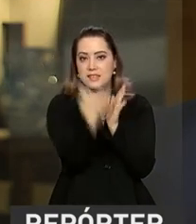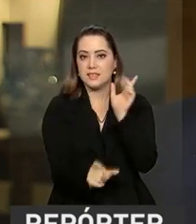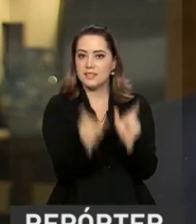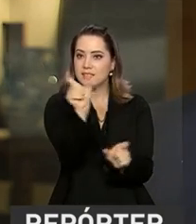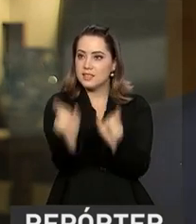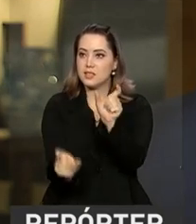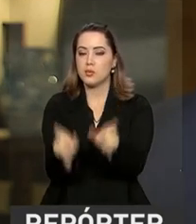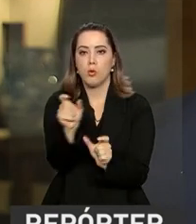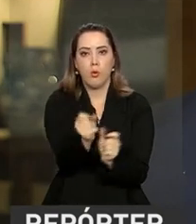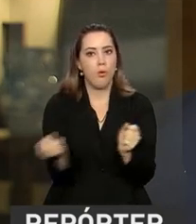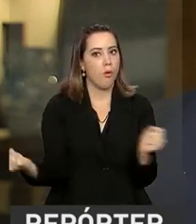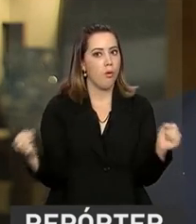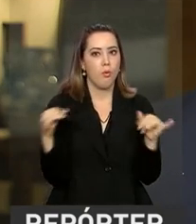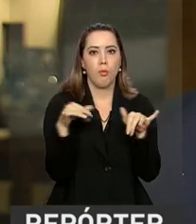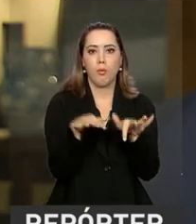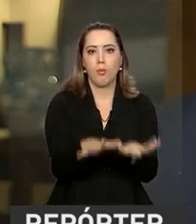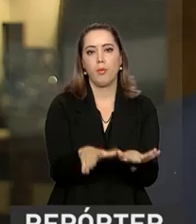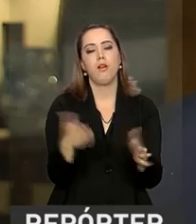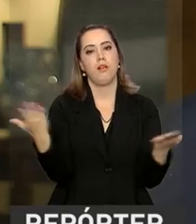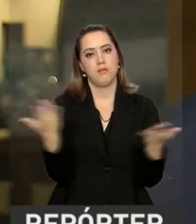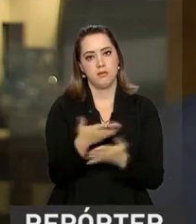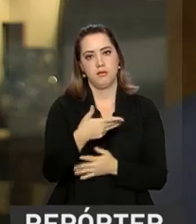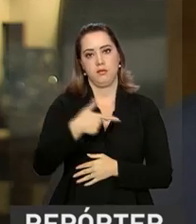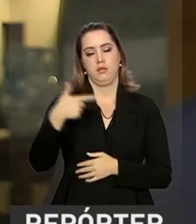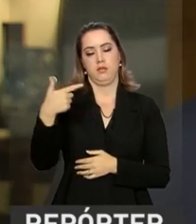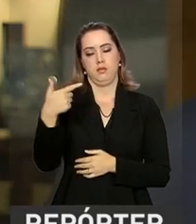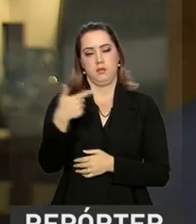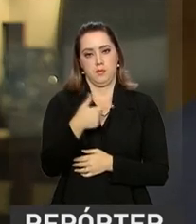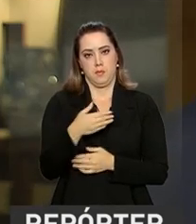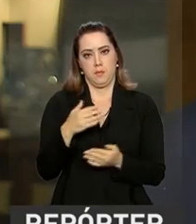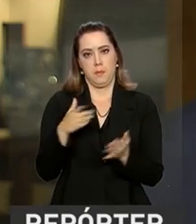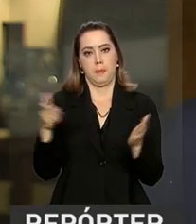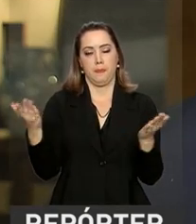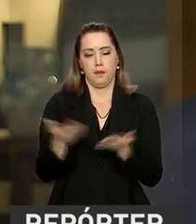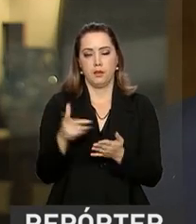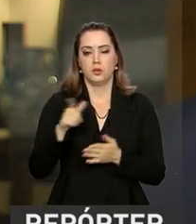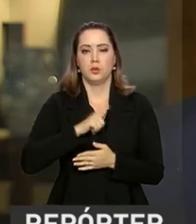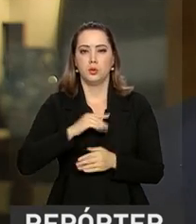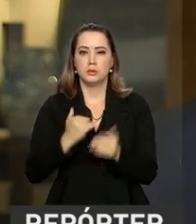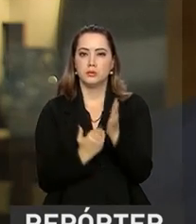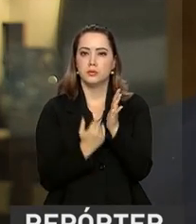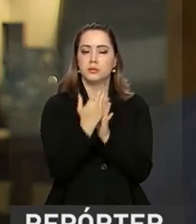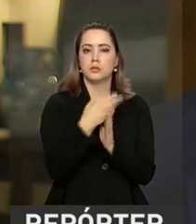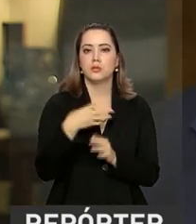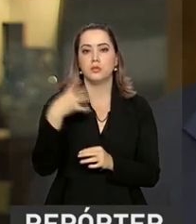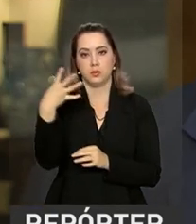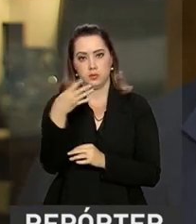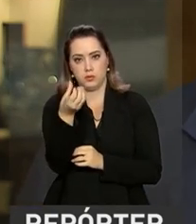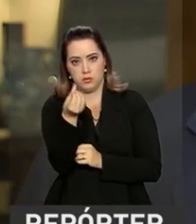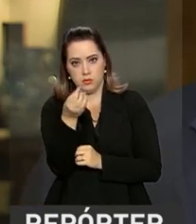Saímos de uma delegação de 270 atletas em Londres em 2012 e teremos